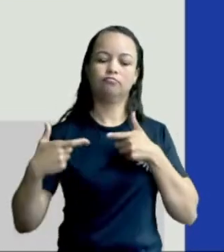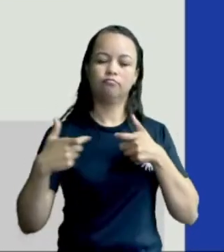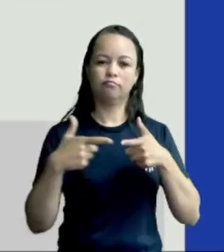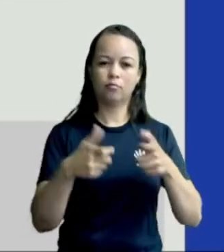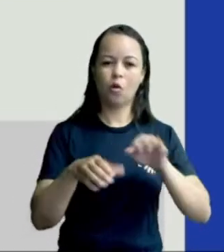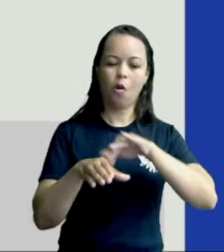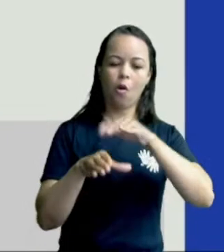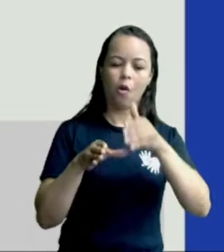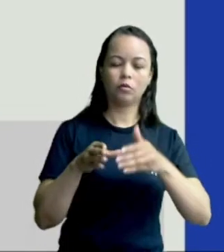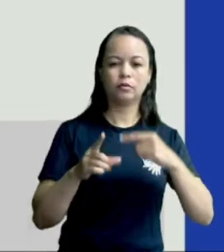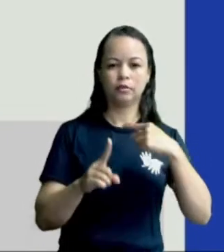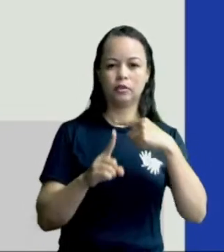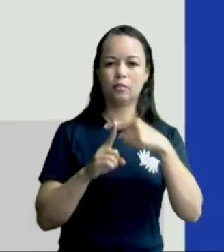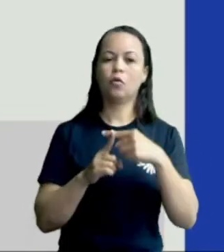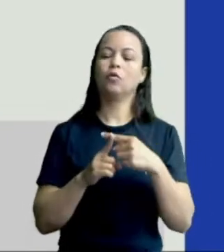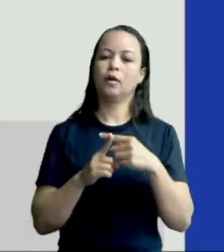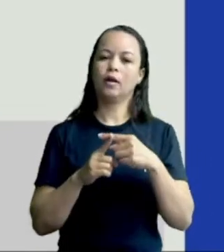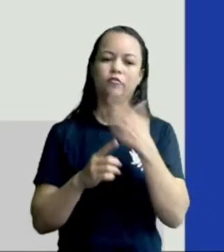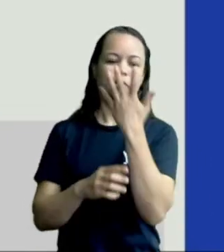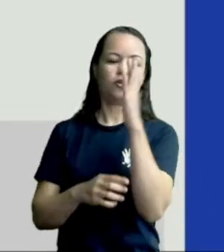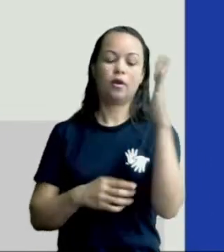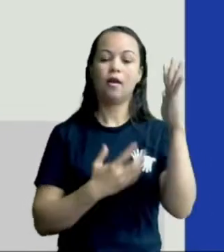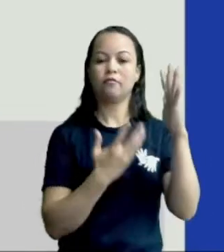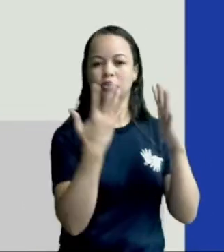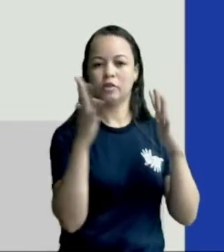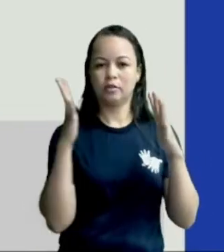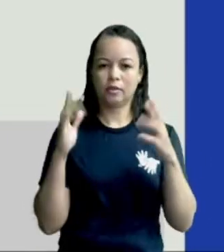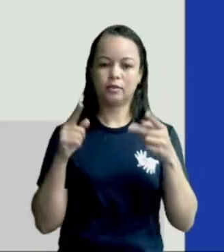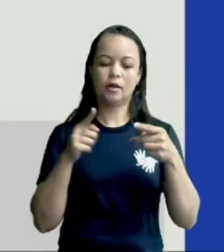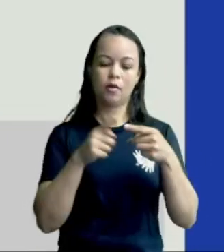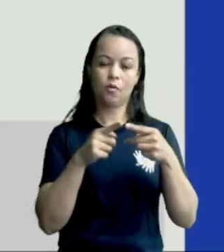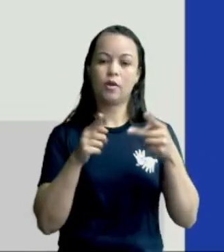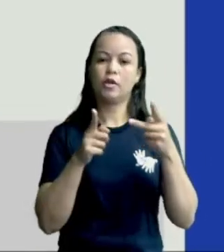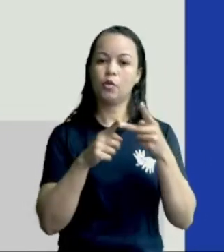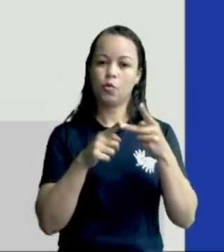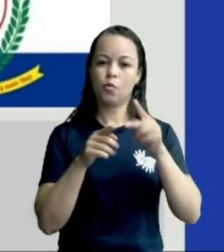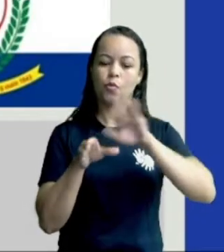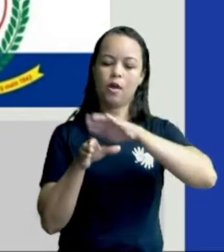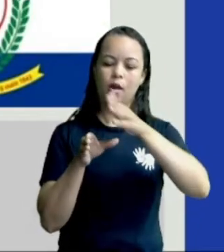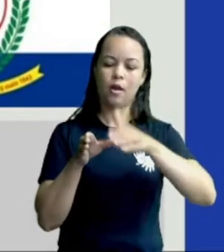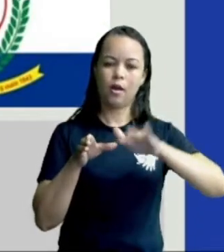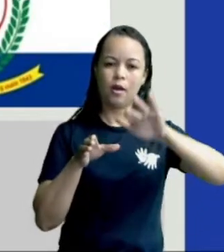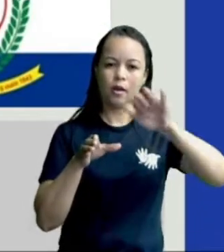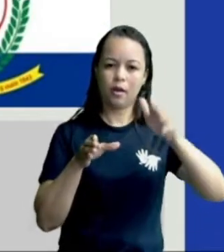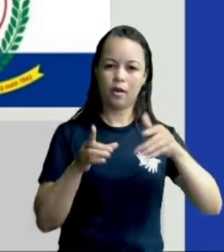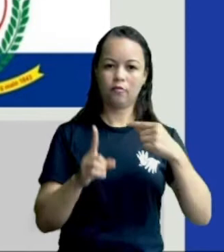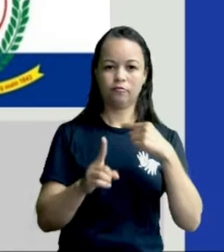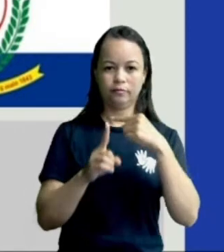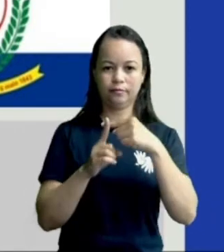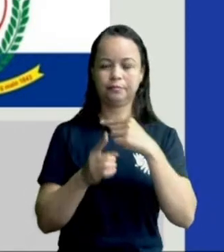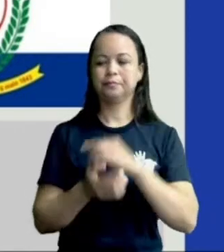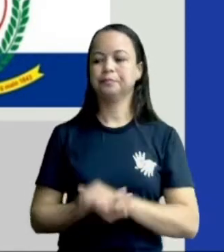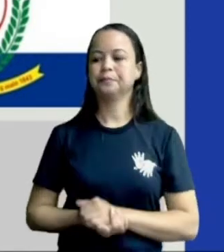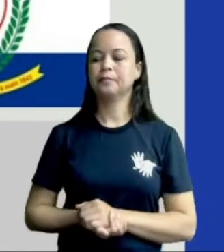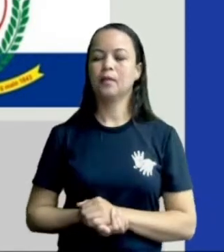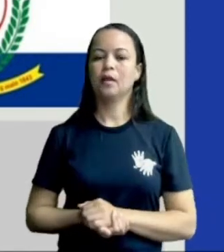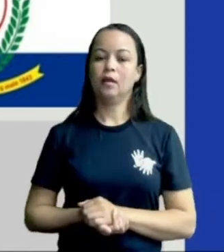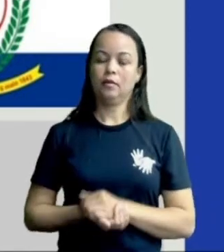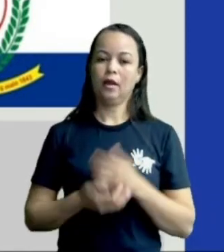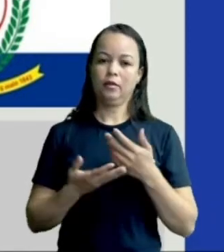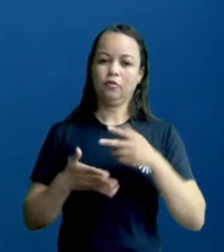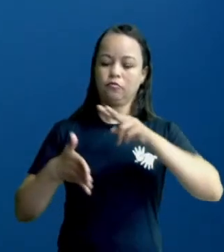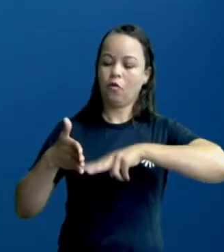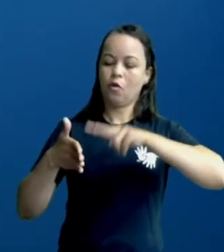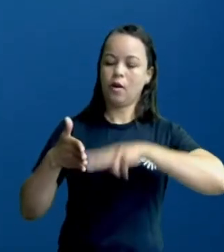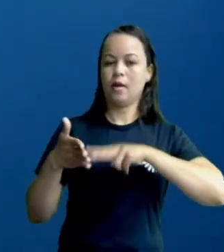A vegetação e o relevo do monte, ok? Seguindo, daí eu vou ler um